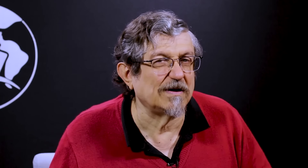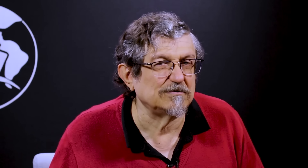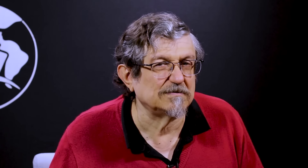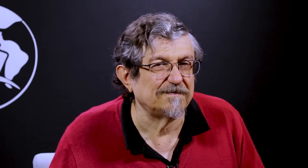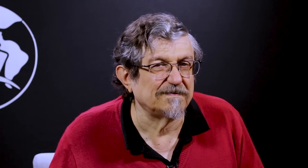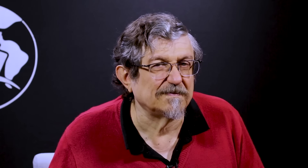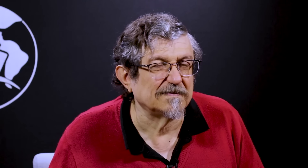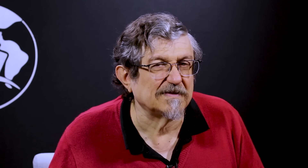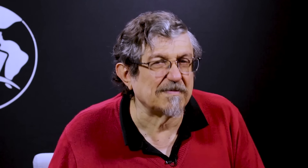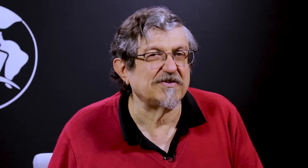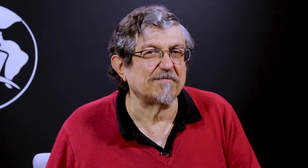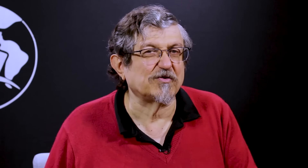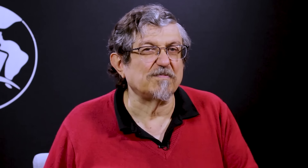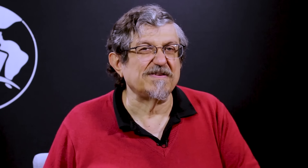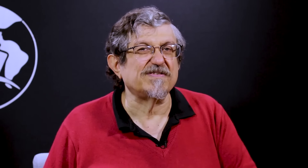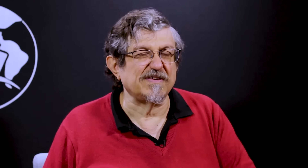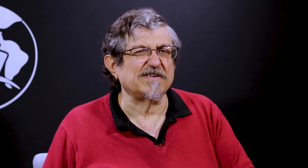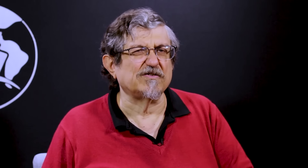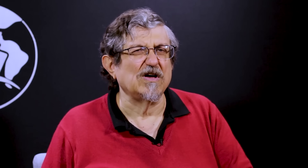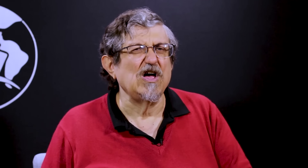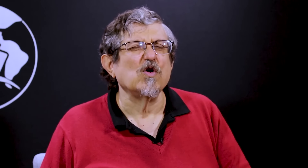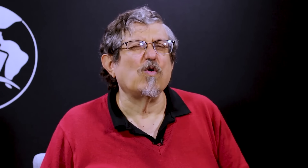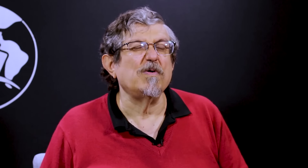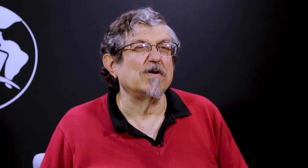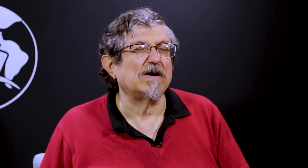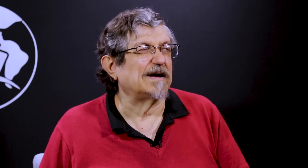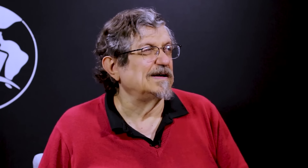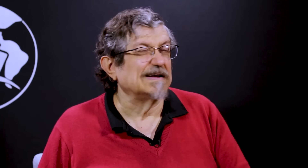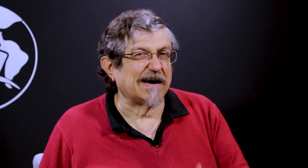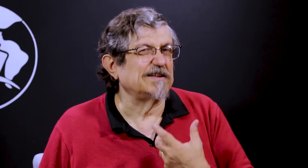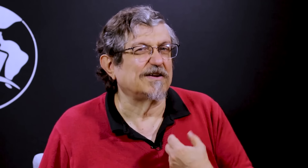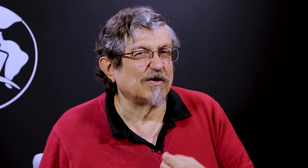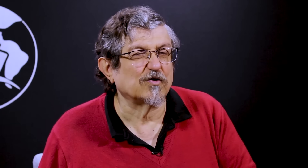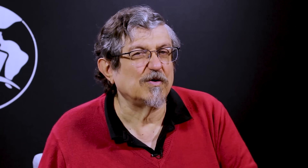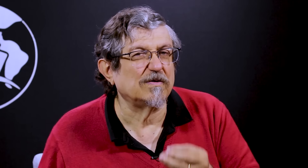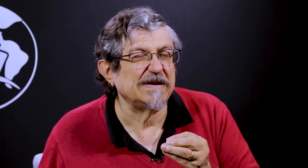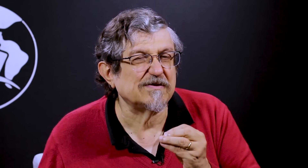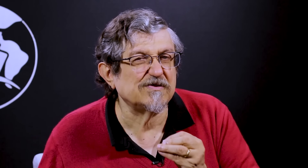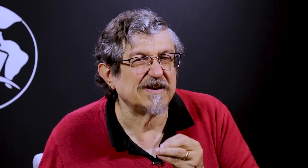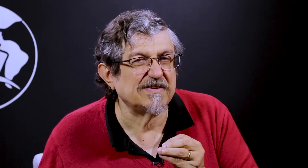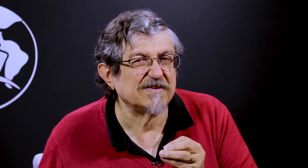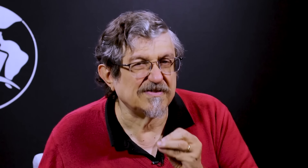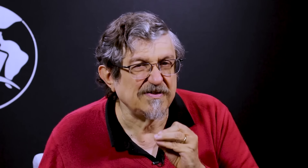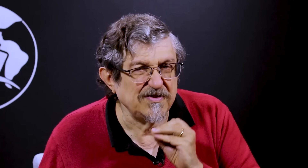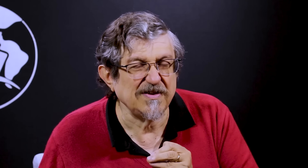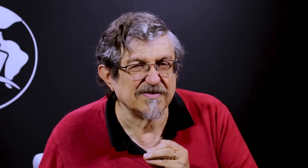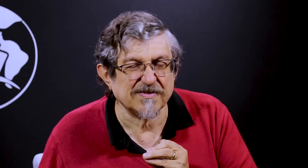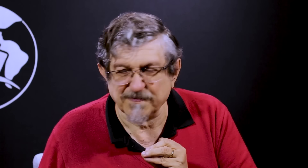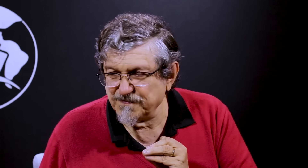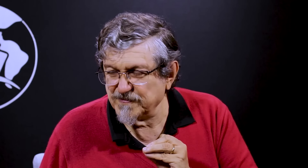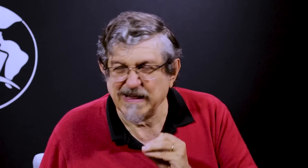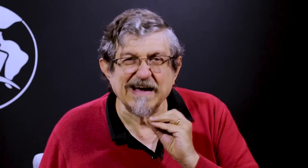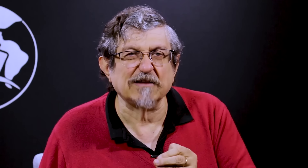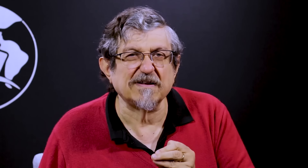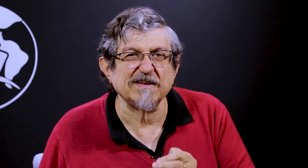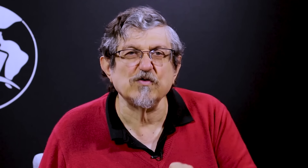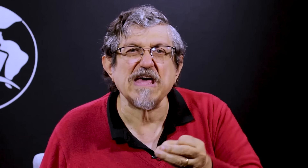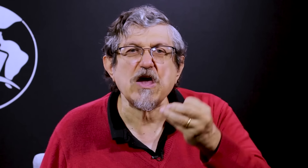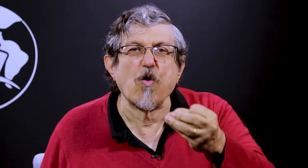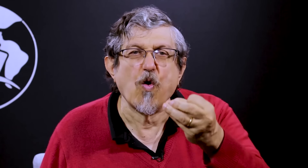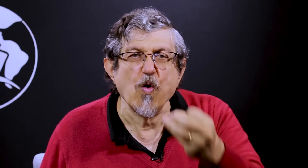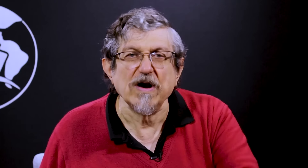sei quando se imagina a pessoa precisa disso como olha cá entre nós como eu conheço gente que se diz ligado a